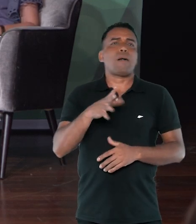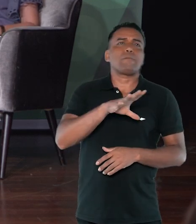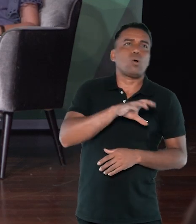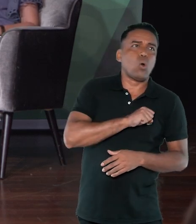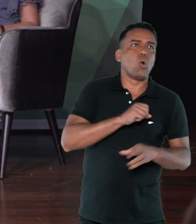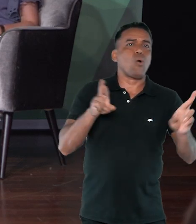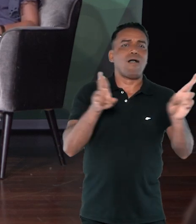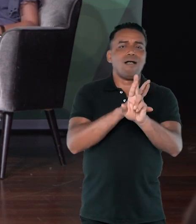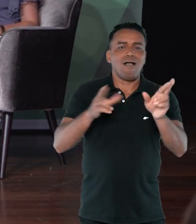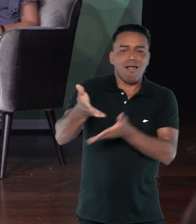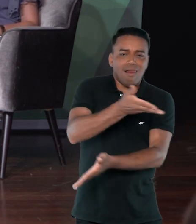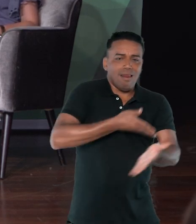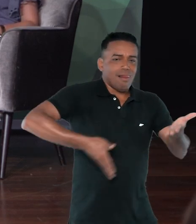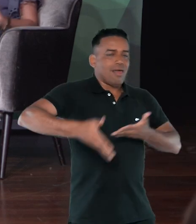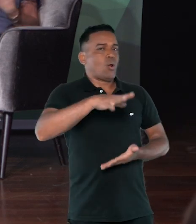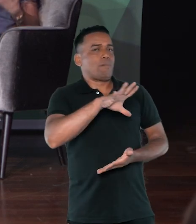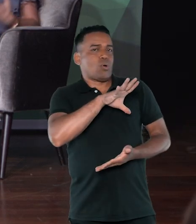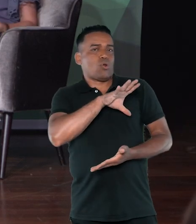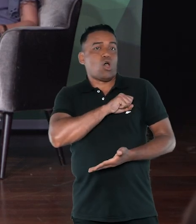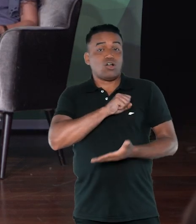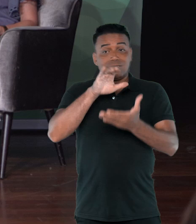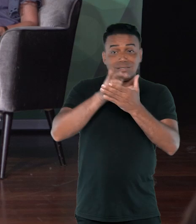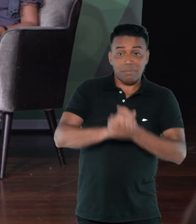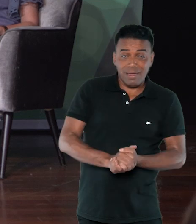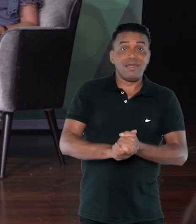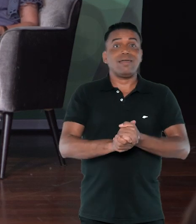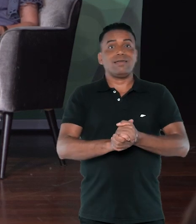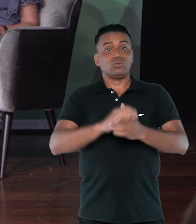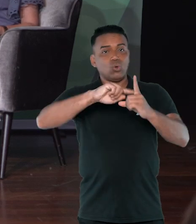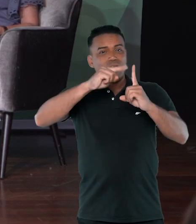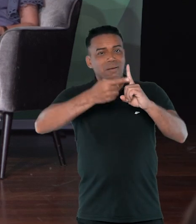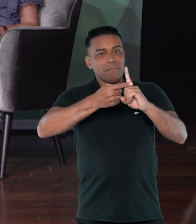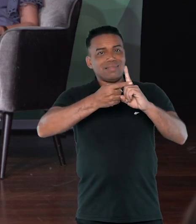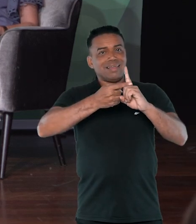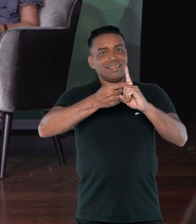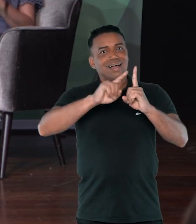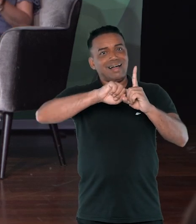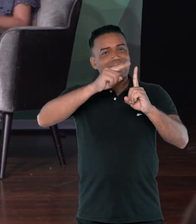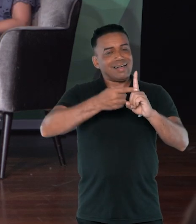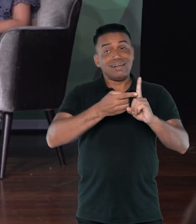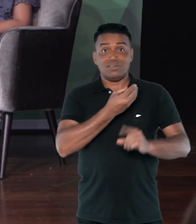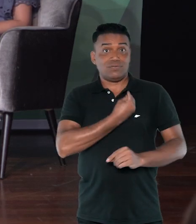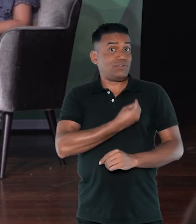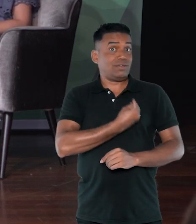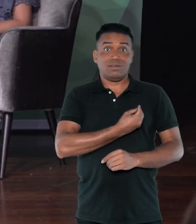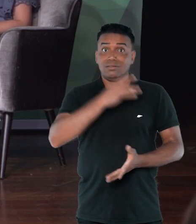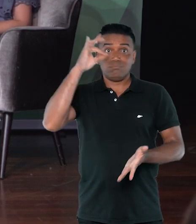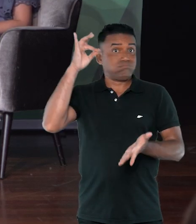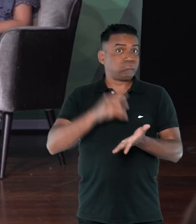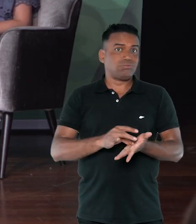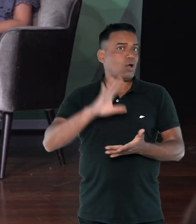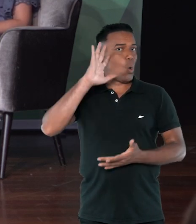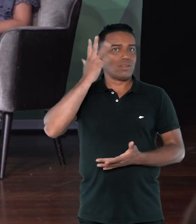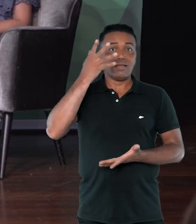relações amorosas, o casamento, a maternidade, a vida como ela é,